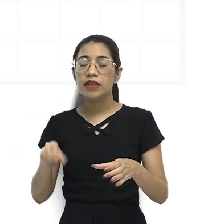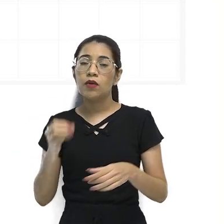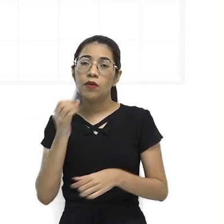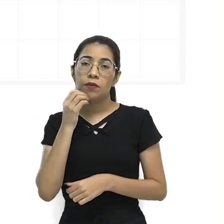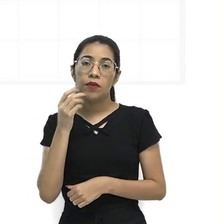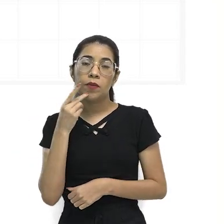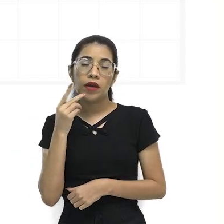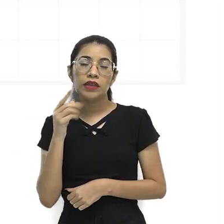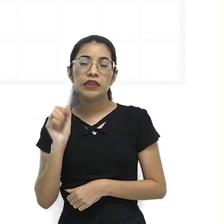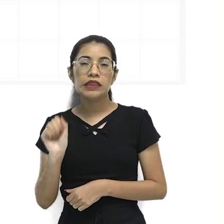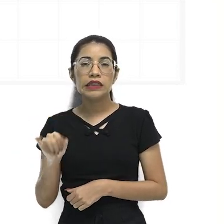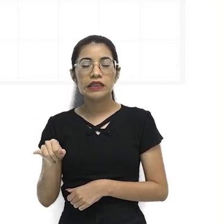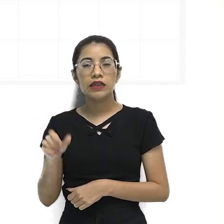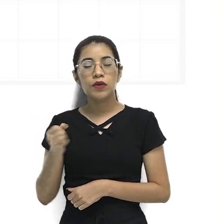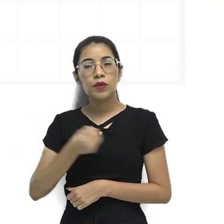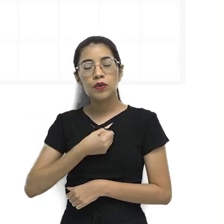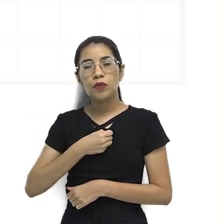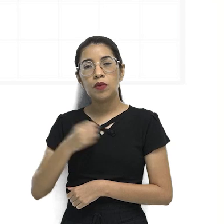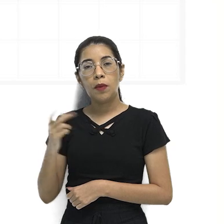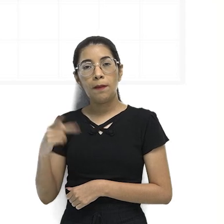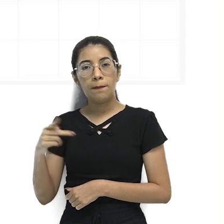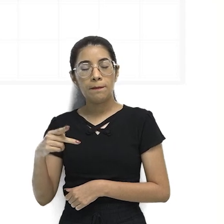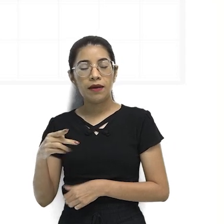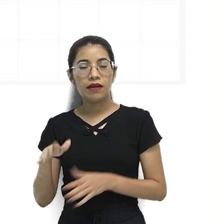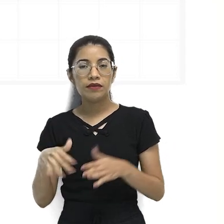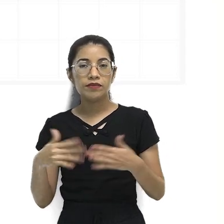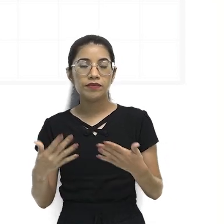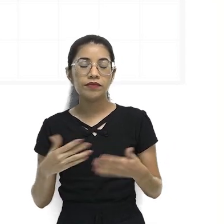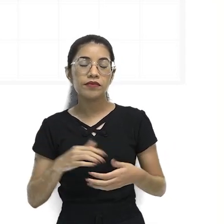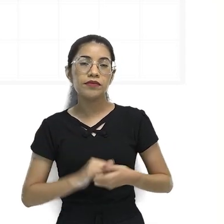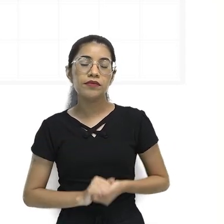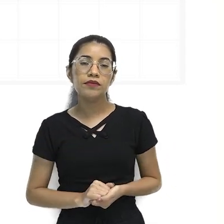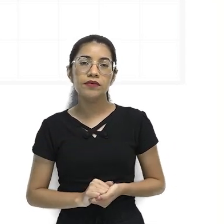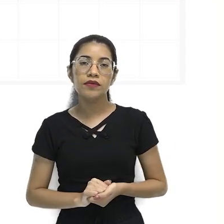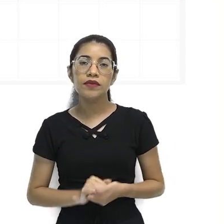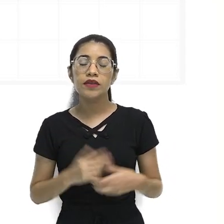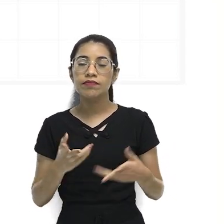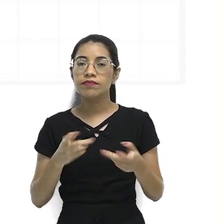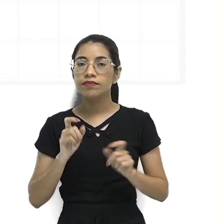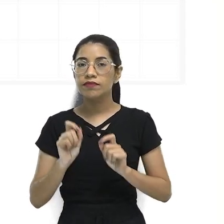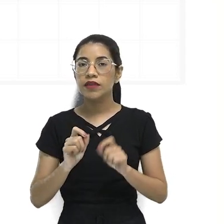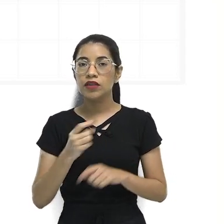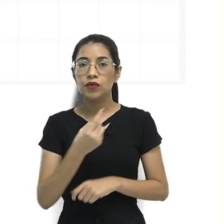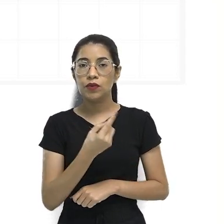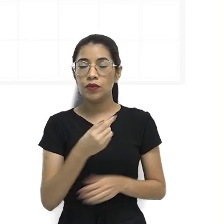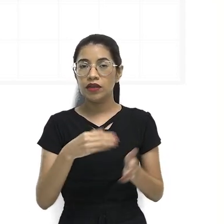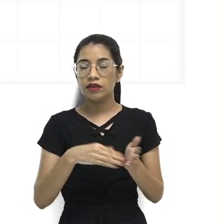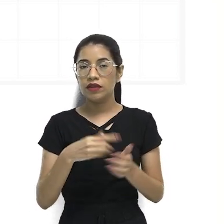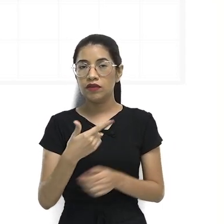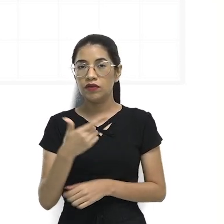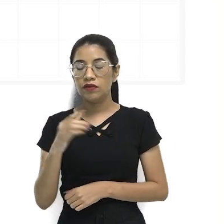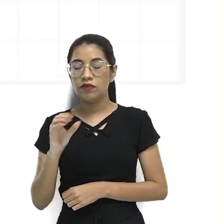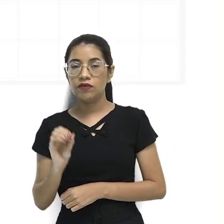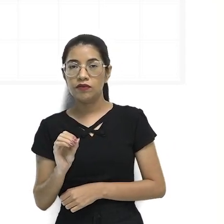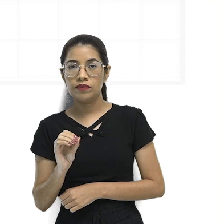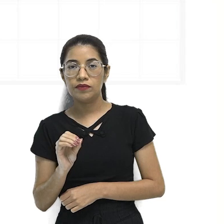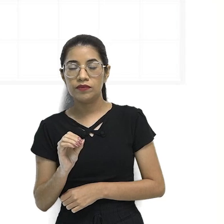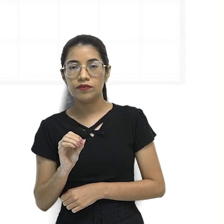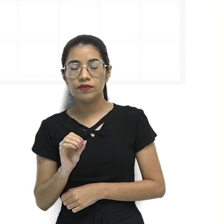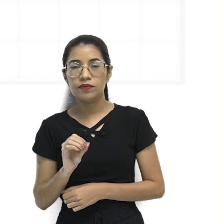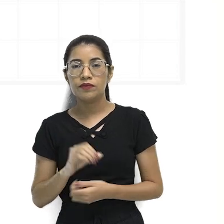uma bola par. Muito bem. Então veja, de 1 a 20,